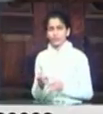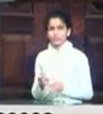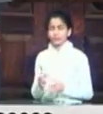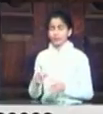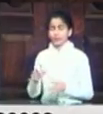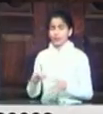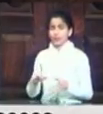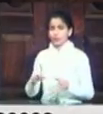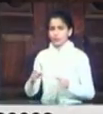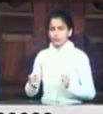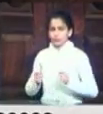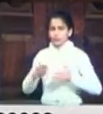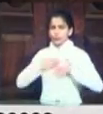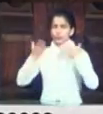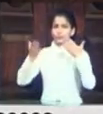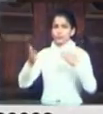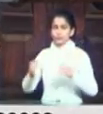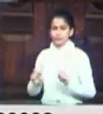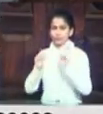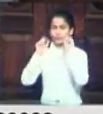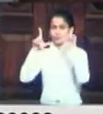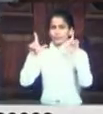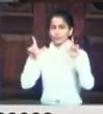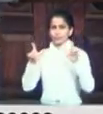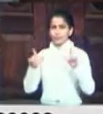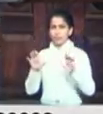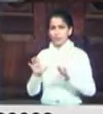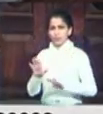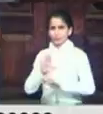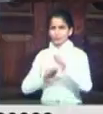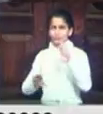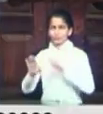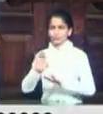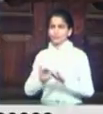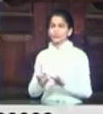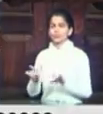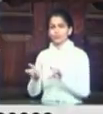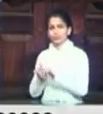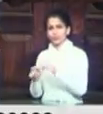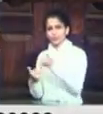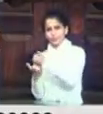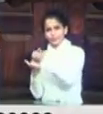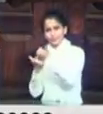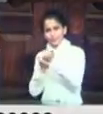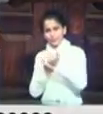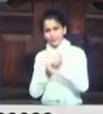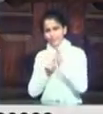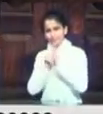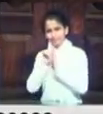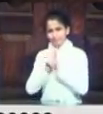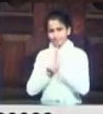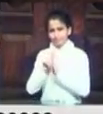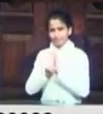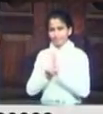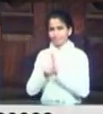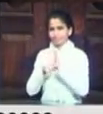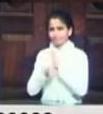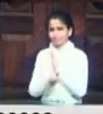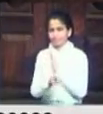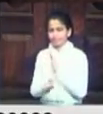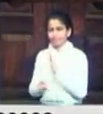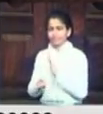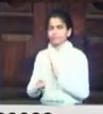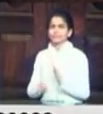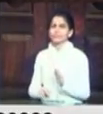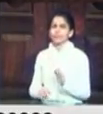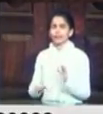comoção que ele não cuidou com os seus assessores de analisar em profundidade, a partir